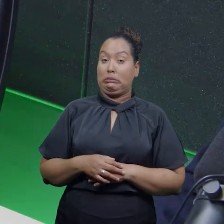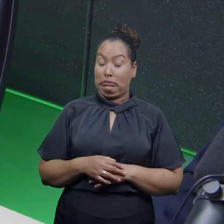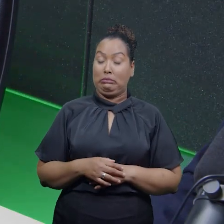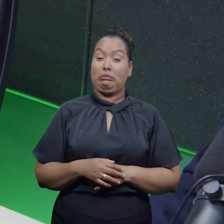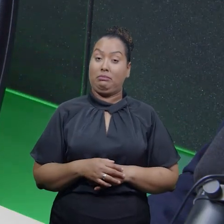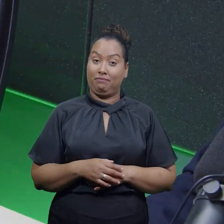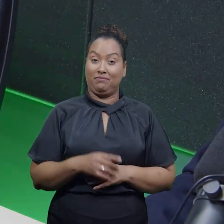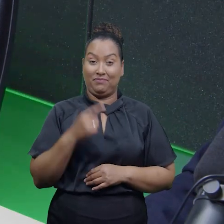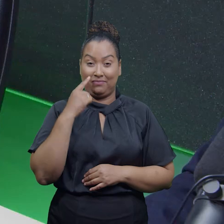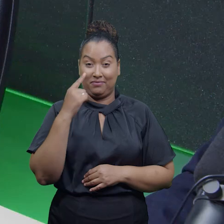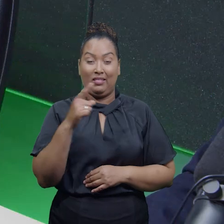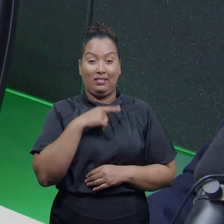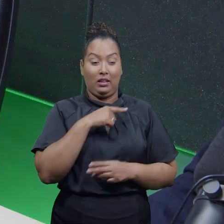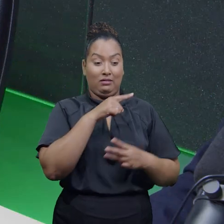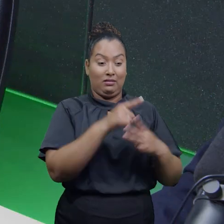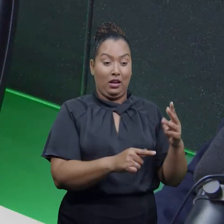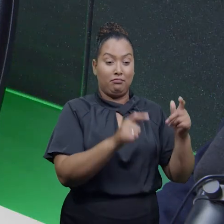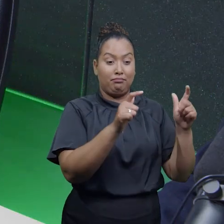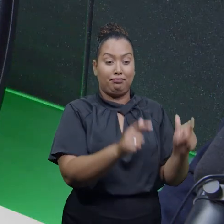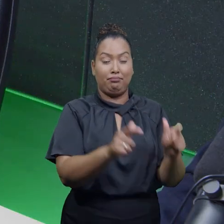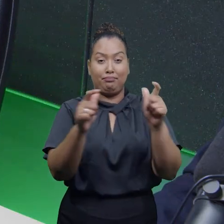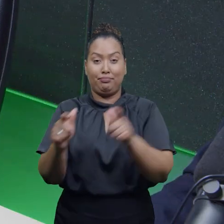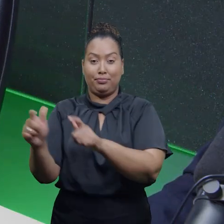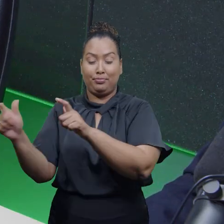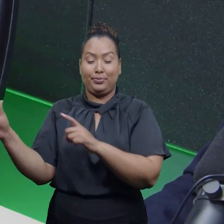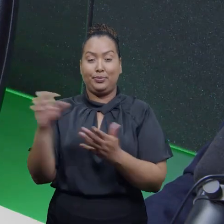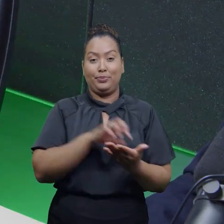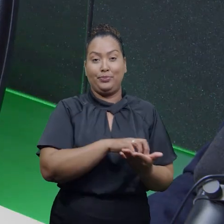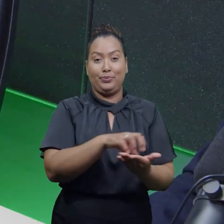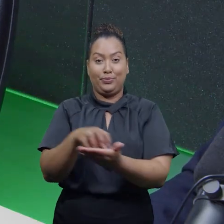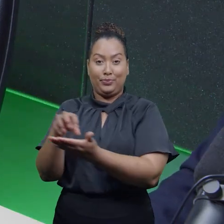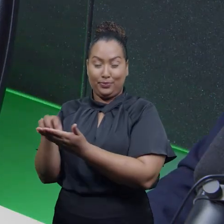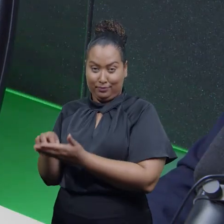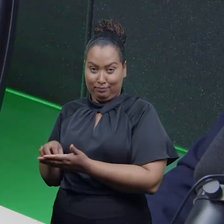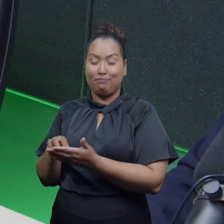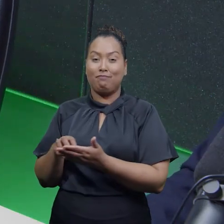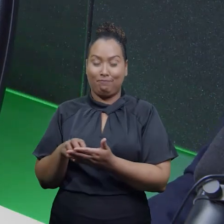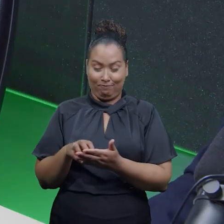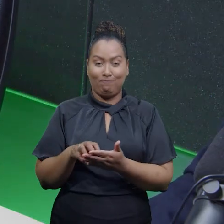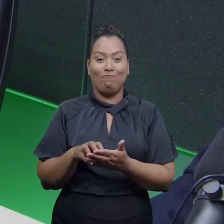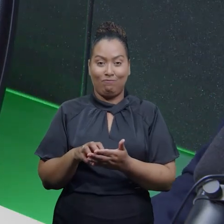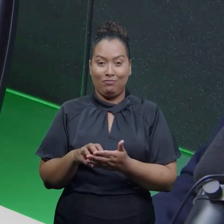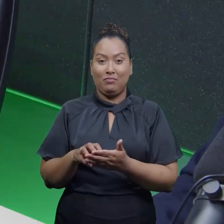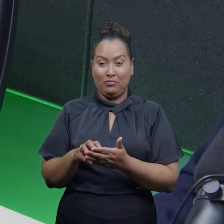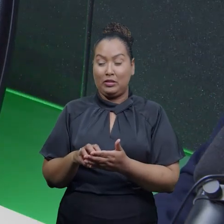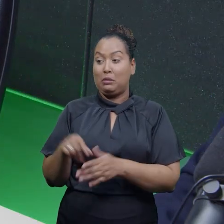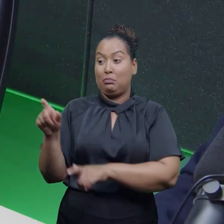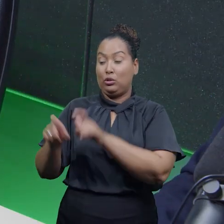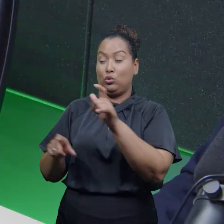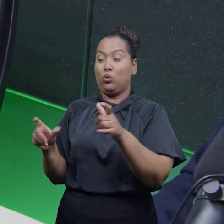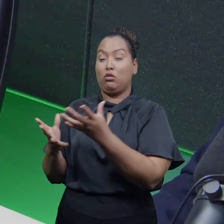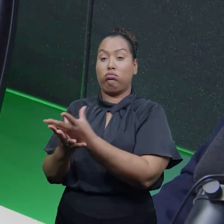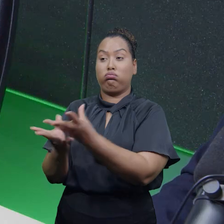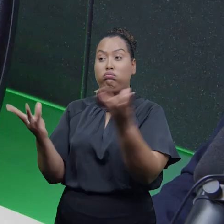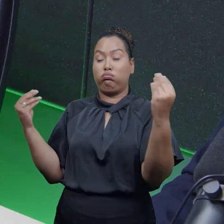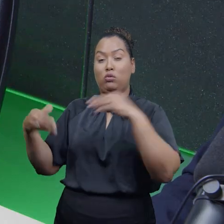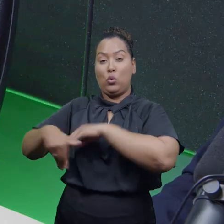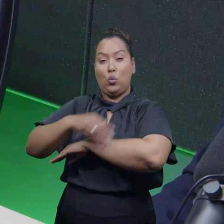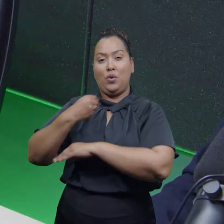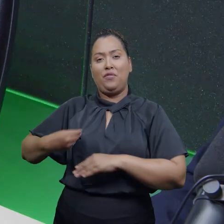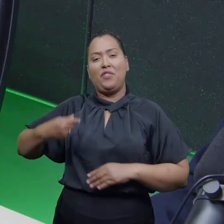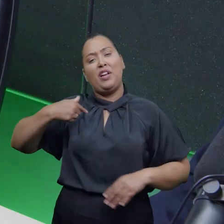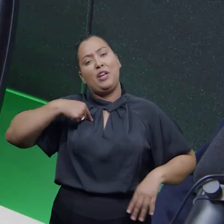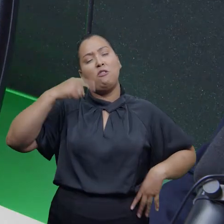3 equipamentos, né, públicos, numa cidade, numa dimensão de uma população em situação de rua desse